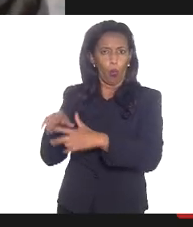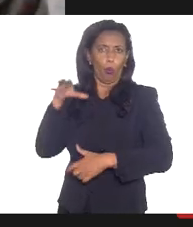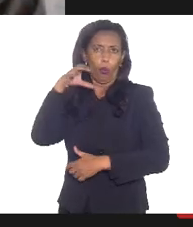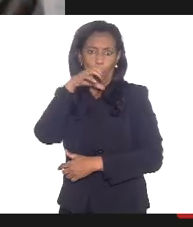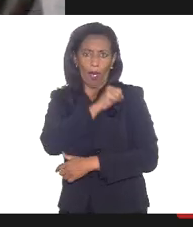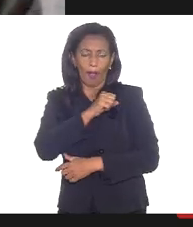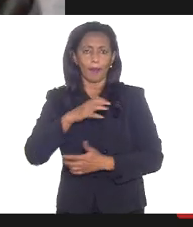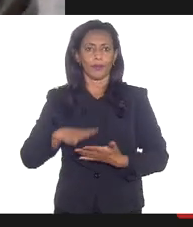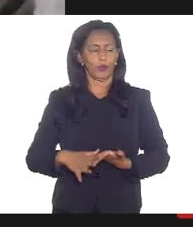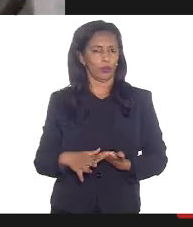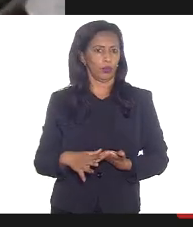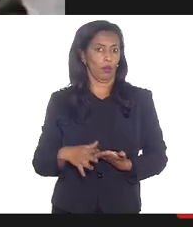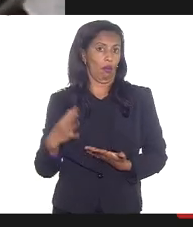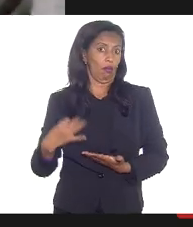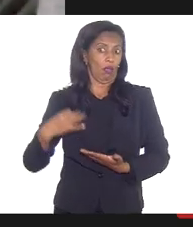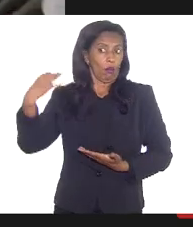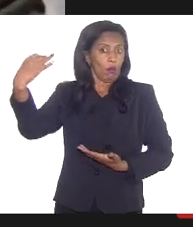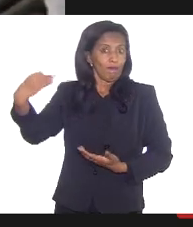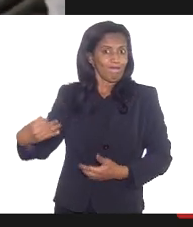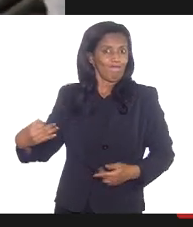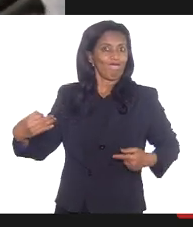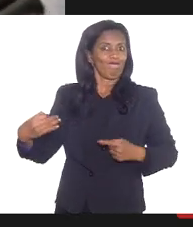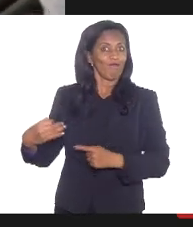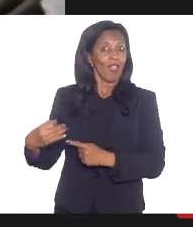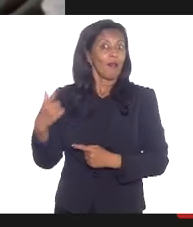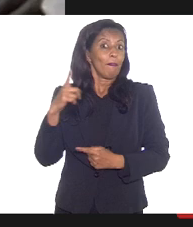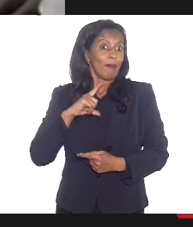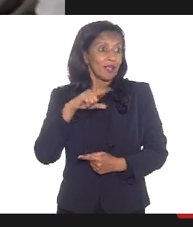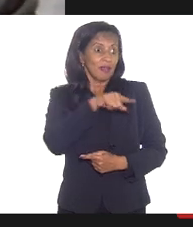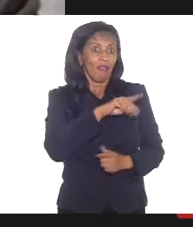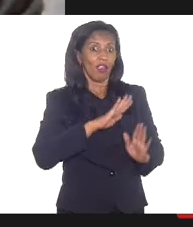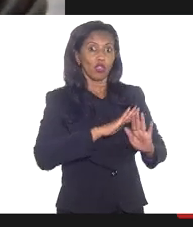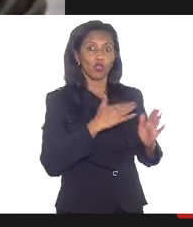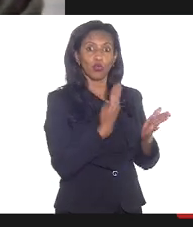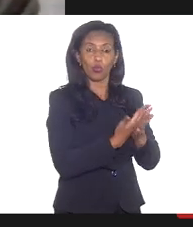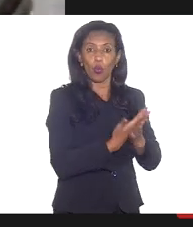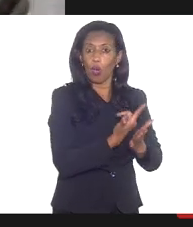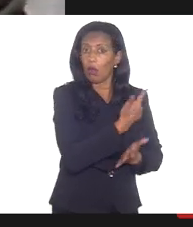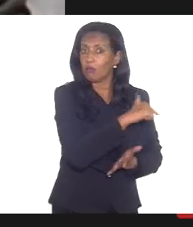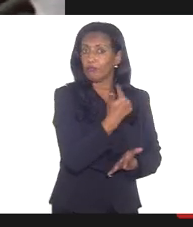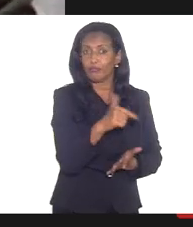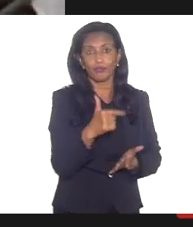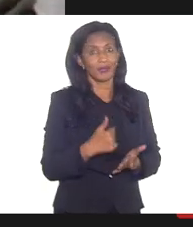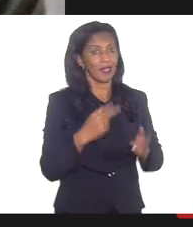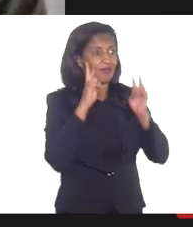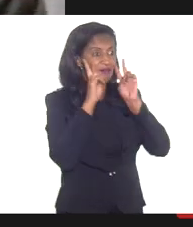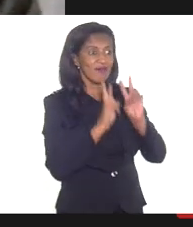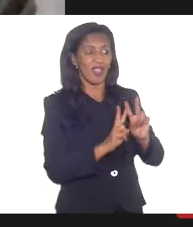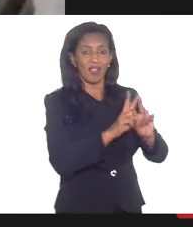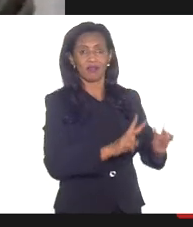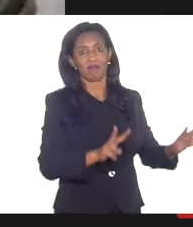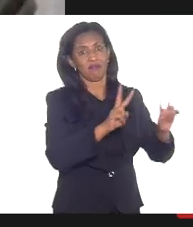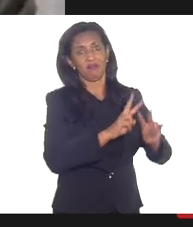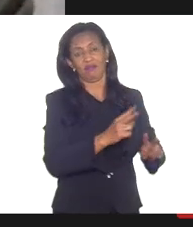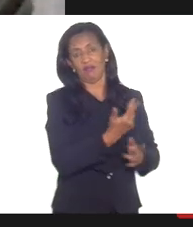jeito eficiente, mas tem escolas que elas não estão sendo visadas,